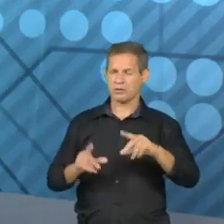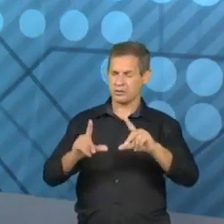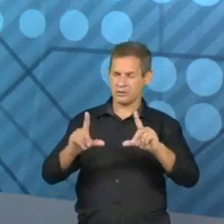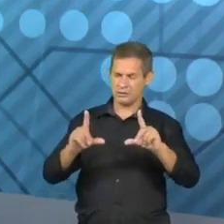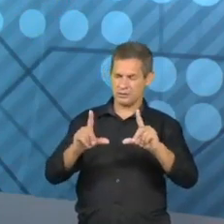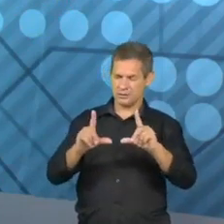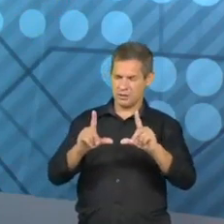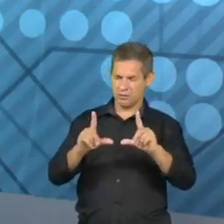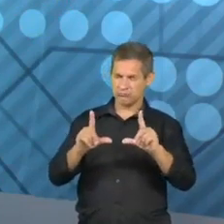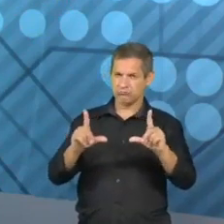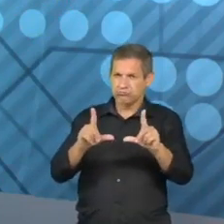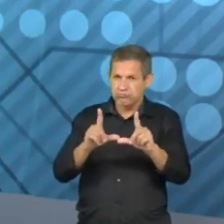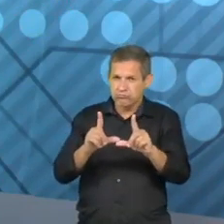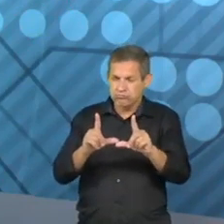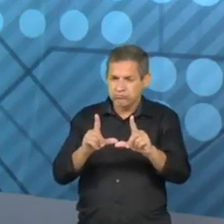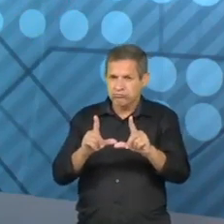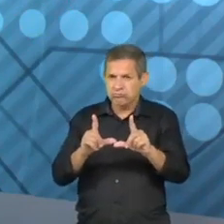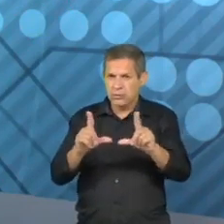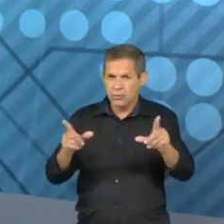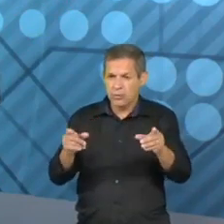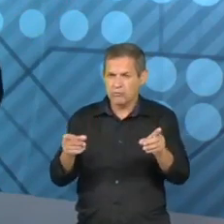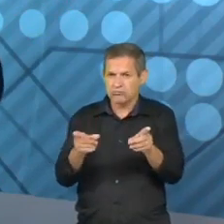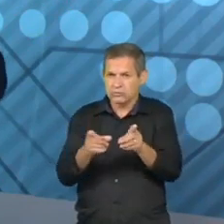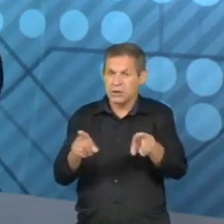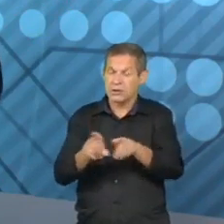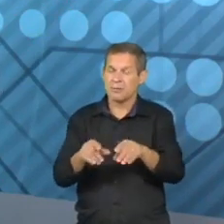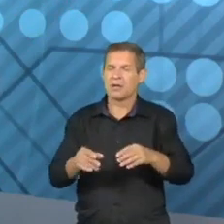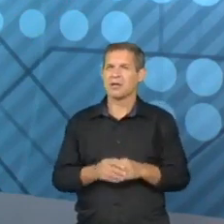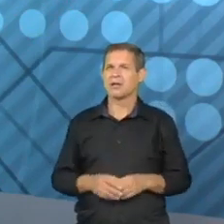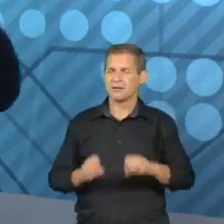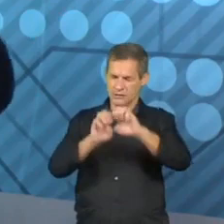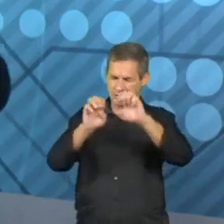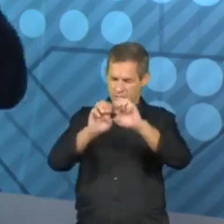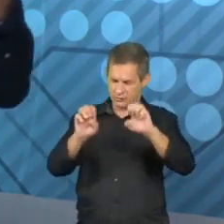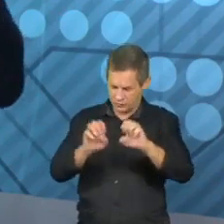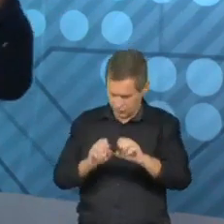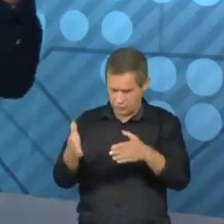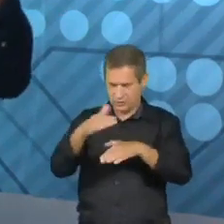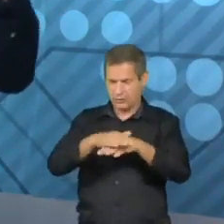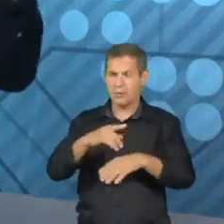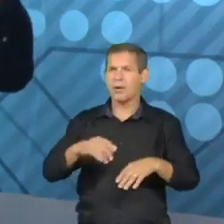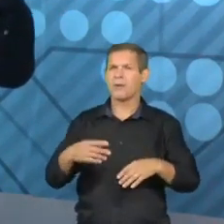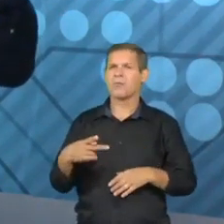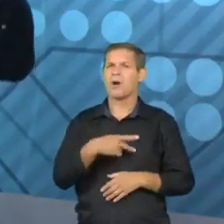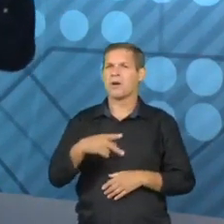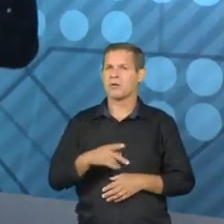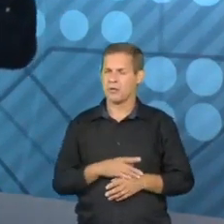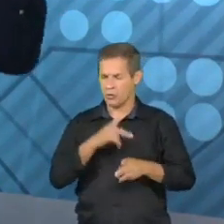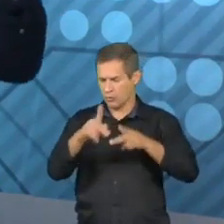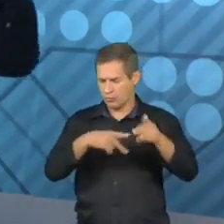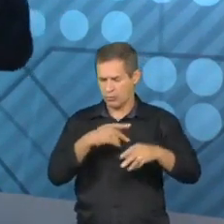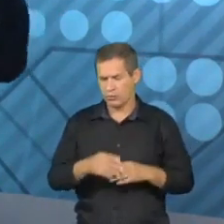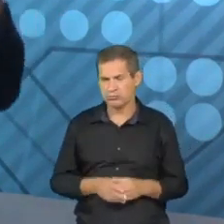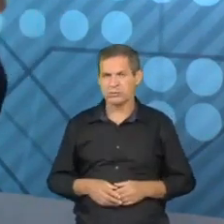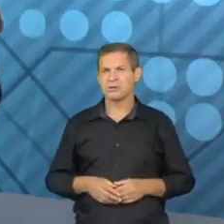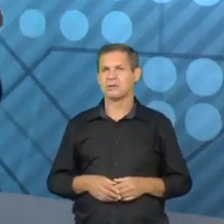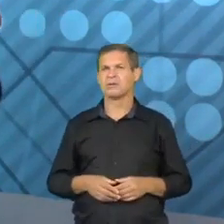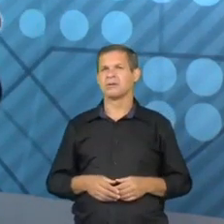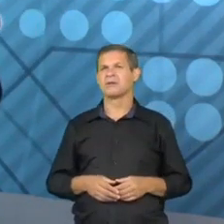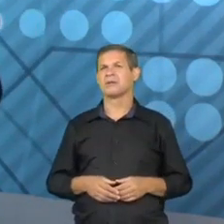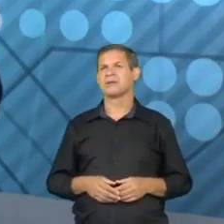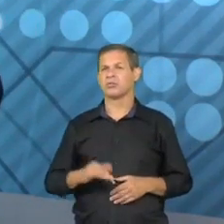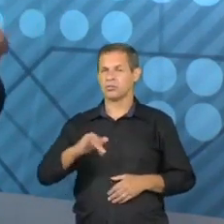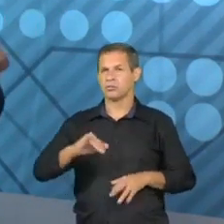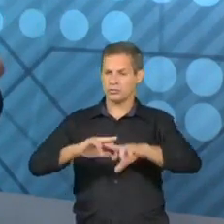mais estreita, e ao mesmo tempo, nas partes superiores, nós tivemos um aumento de população nas demais faixas